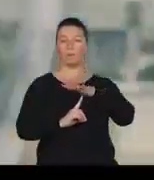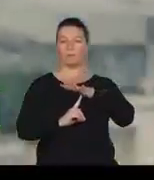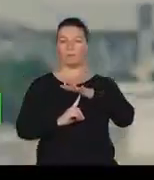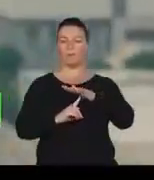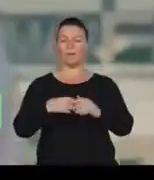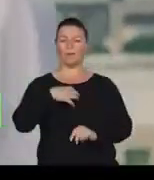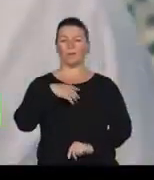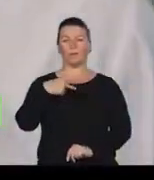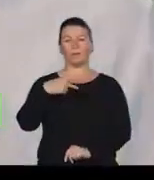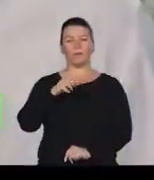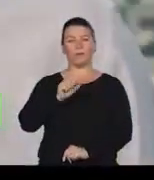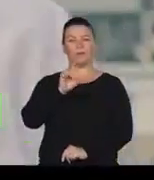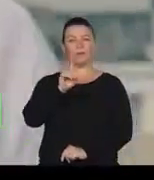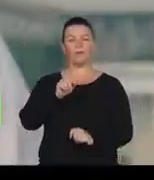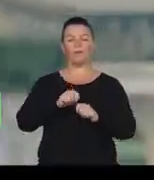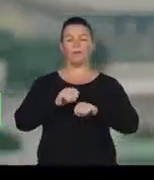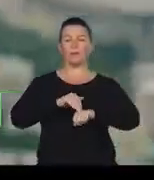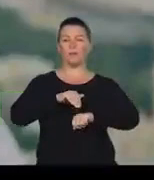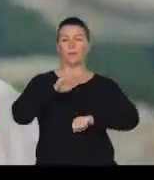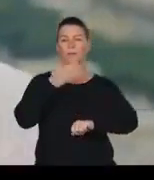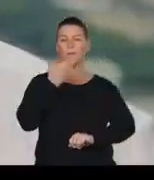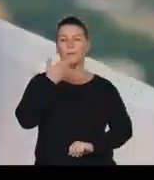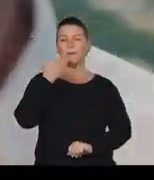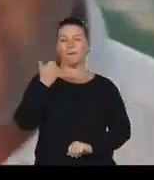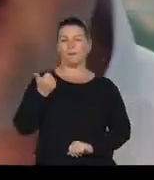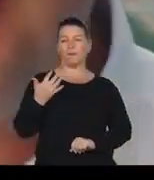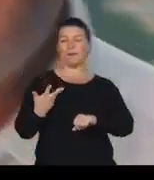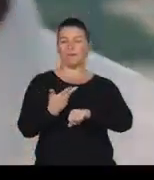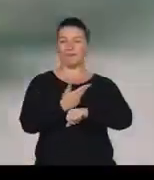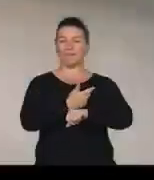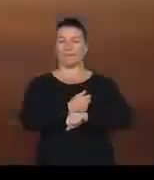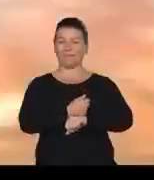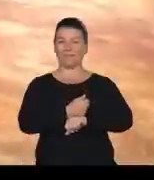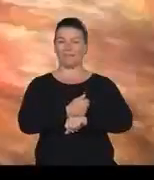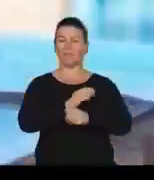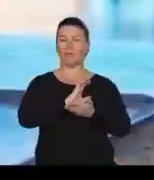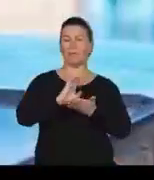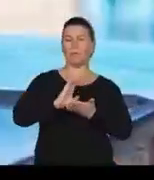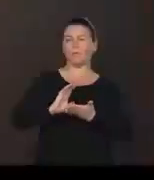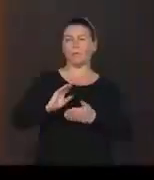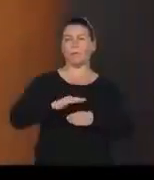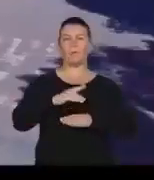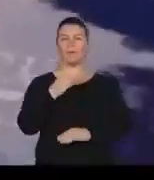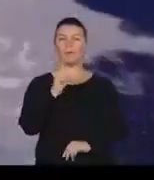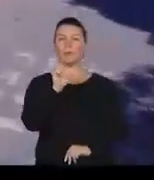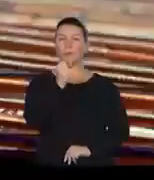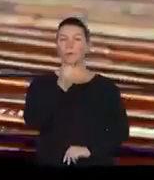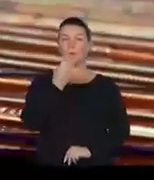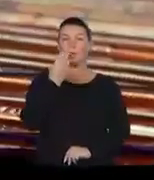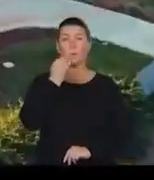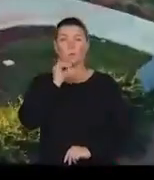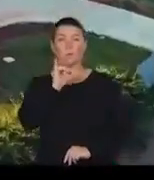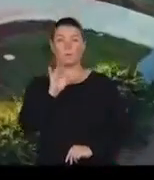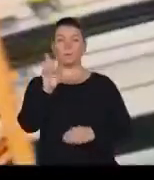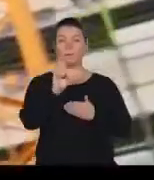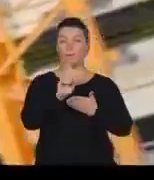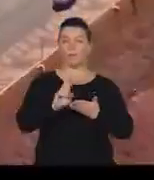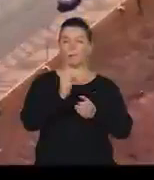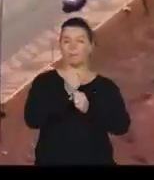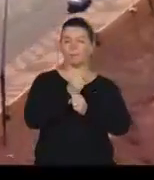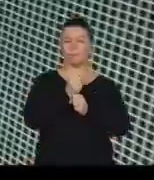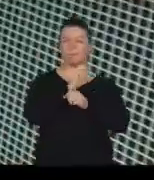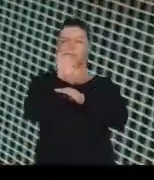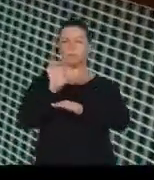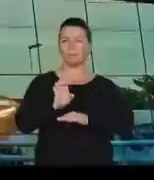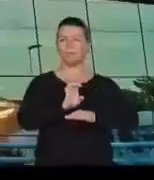Método Paraná, o jeito PSD de fazer mais, melhor e mais rápido. Investimos mais de 18 bilhões de reais em obras por